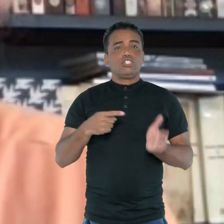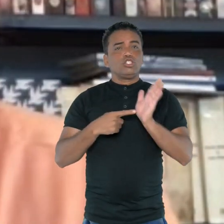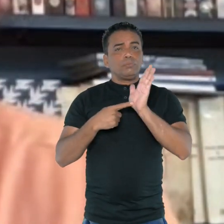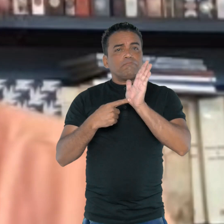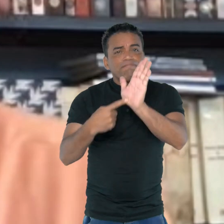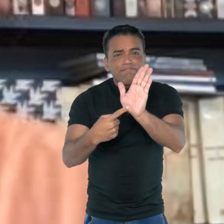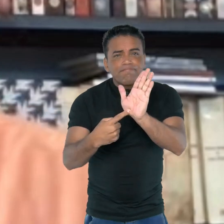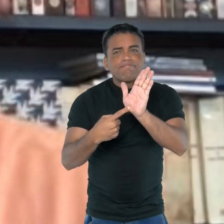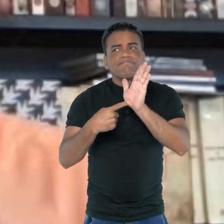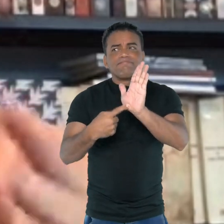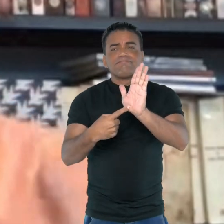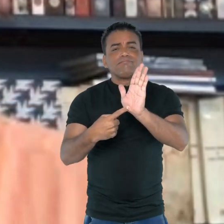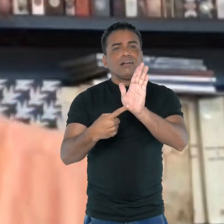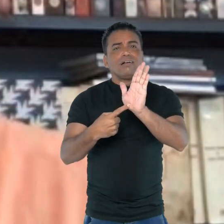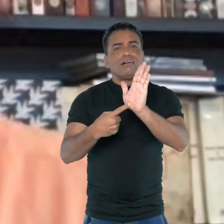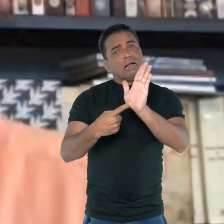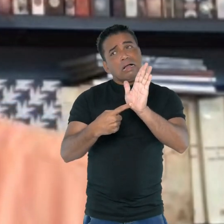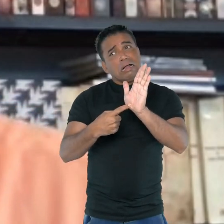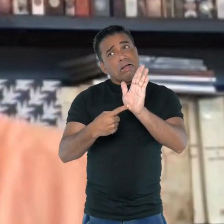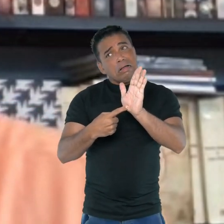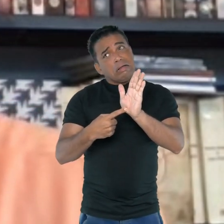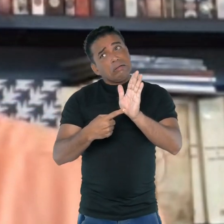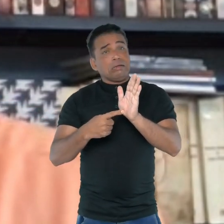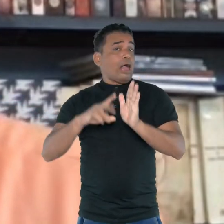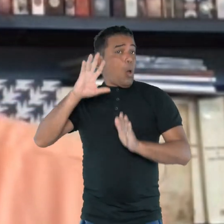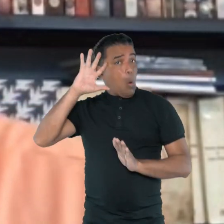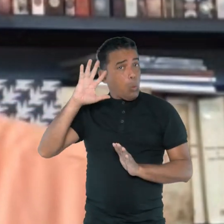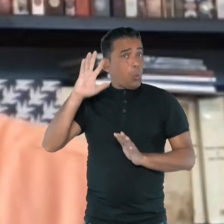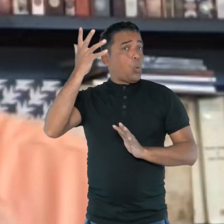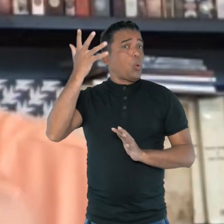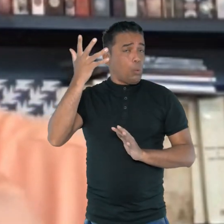indicar algo ou uma situação que